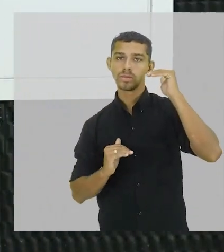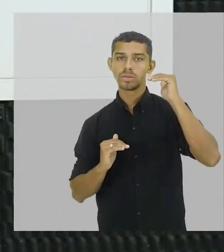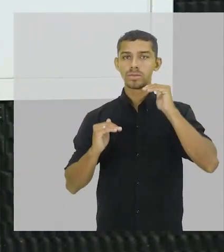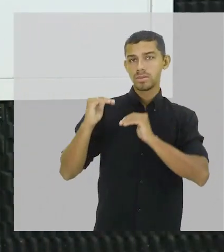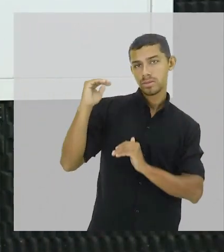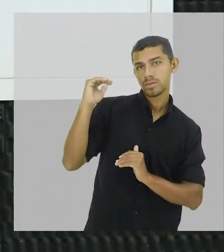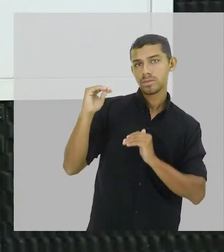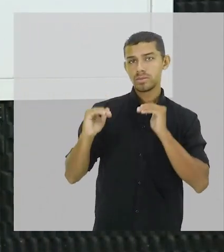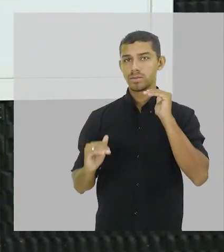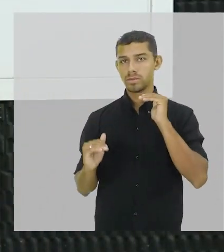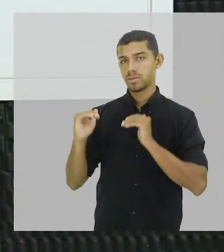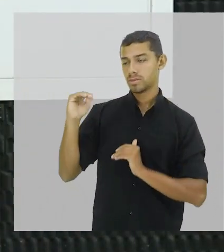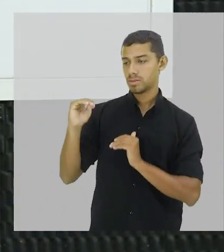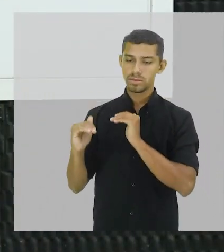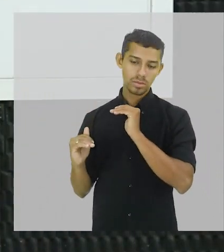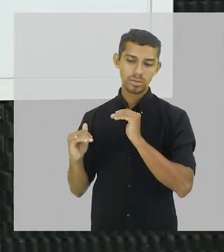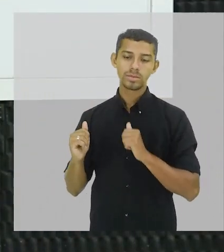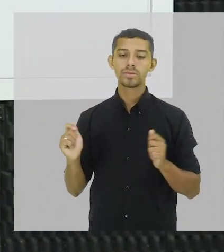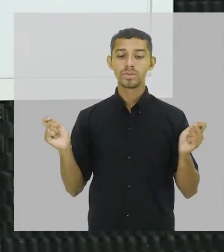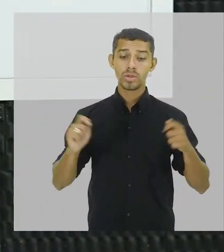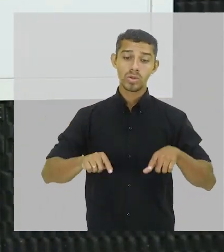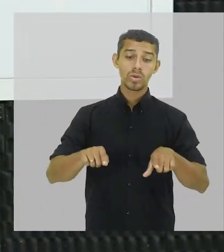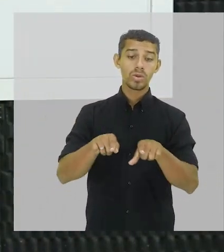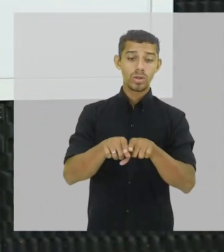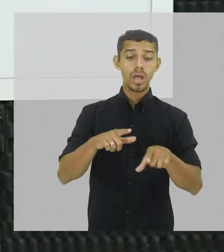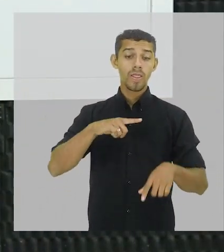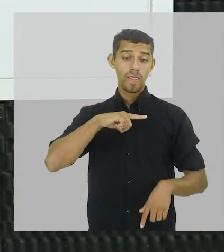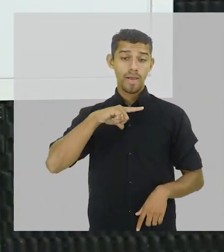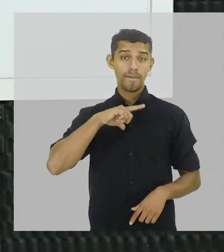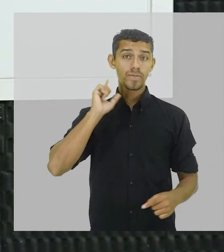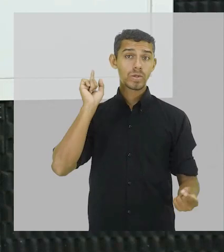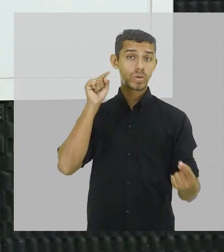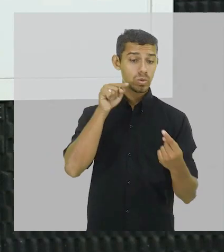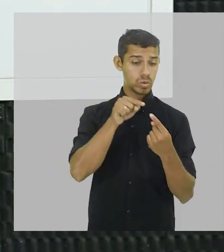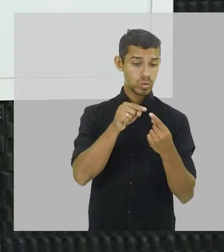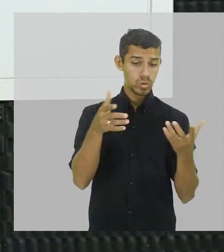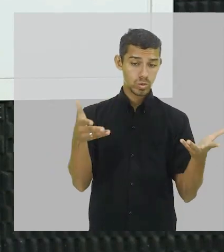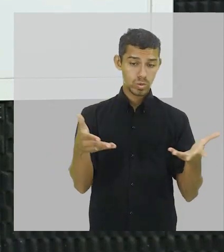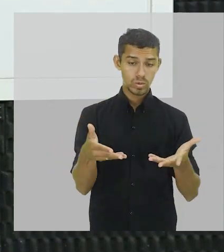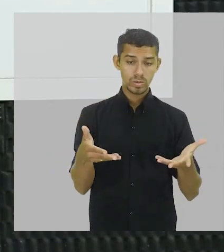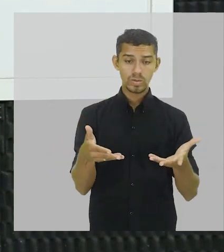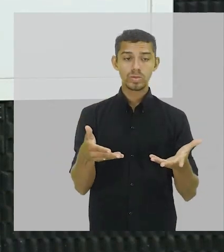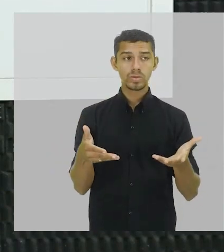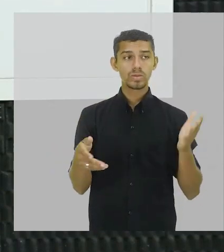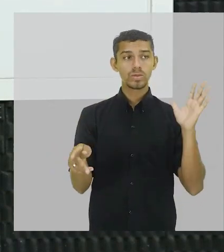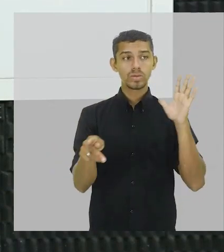acontece? Nós vamos ter, ó, neste sentido,